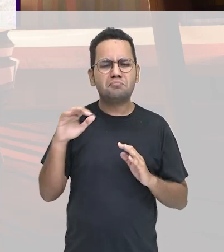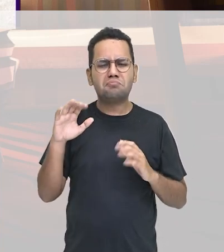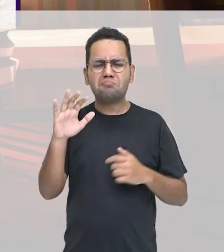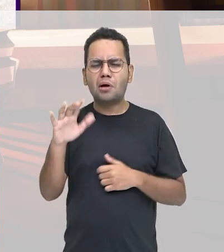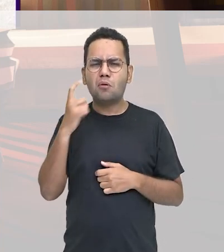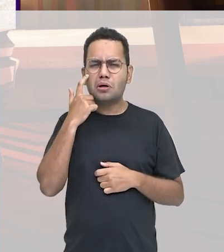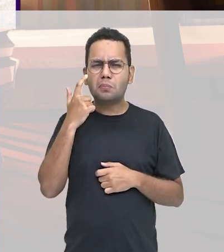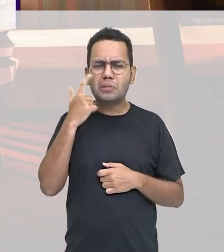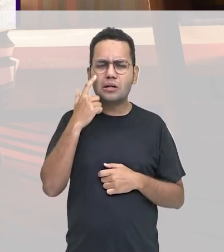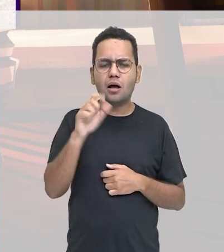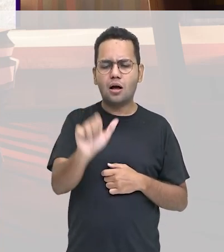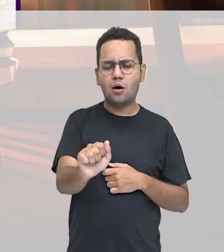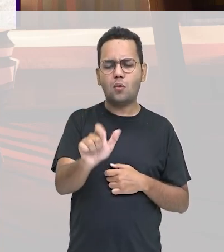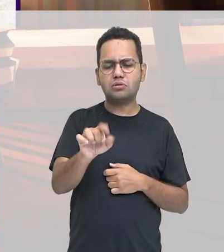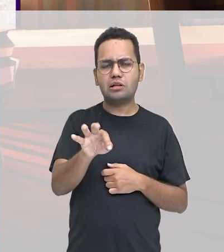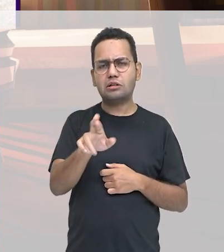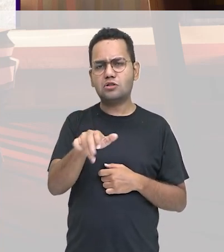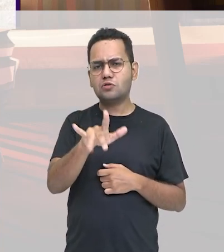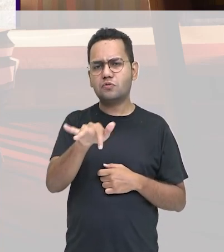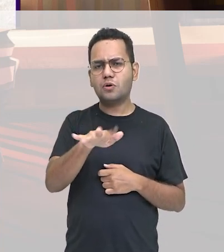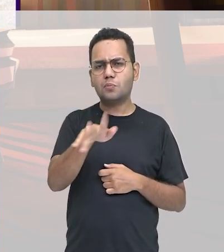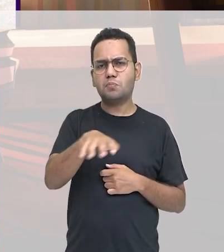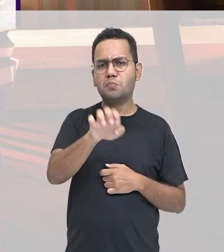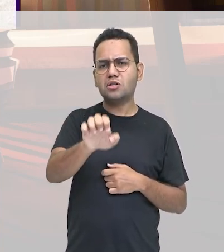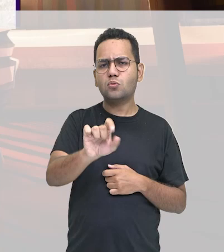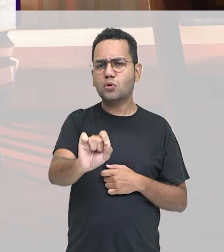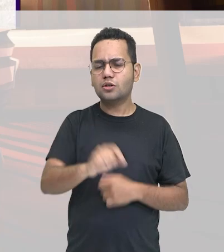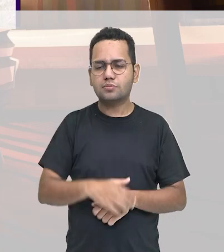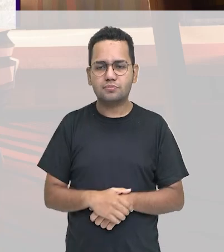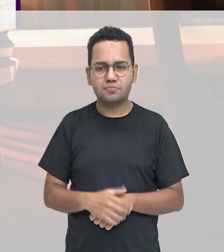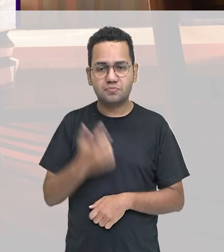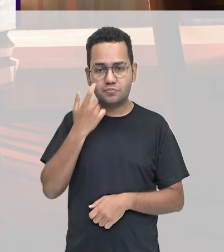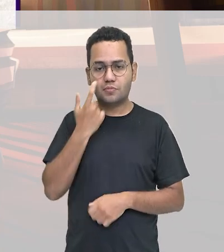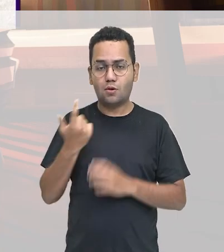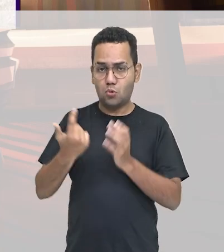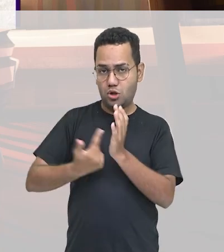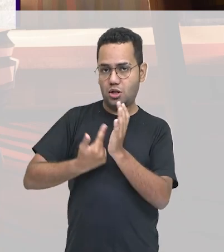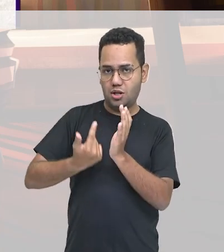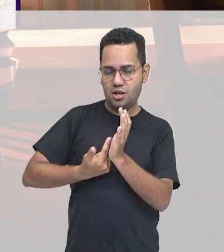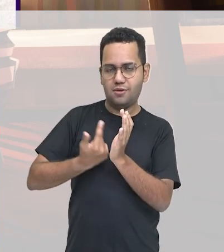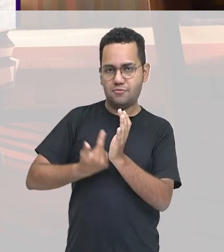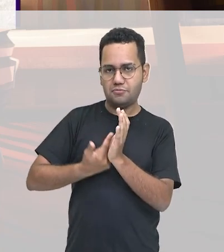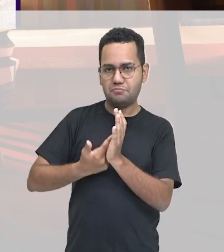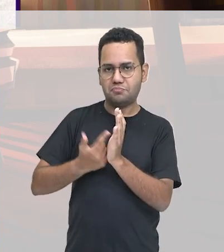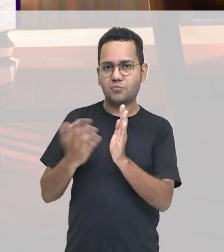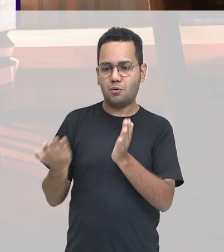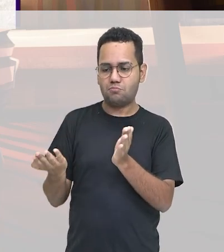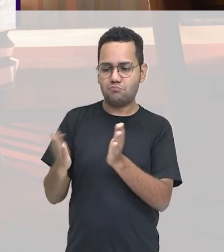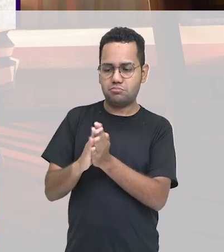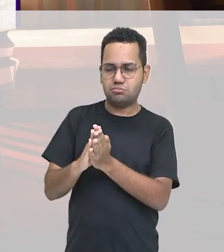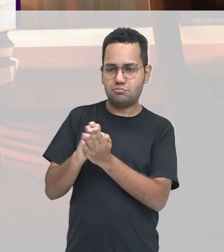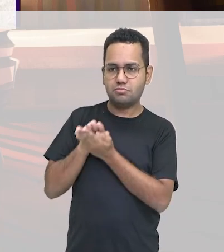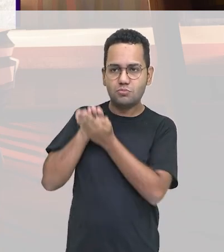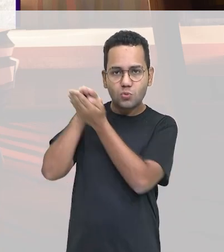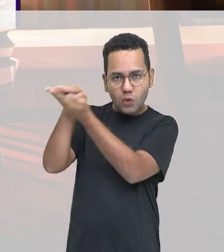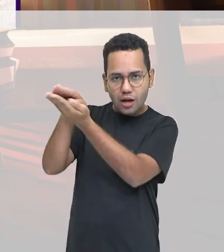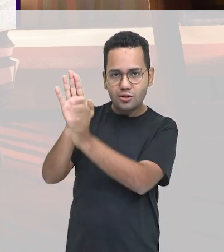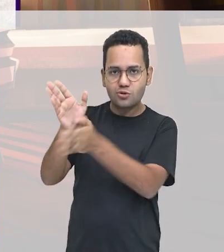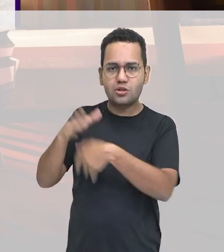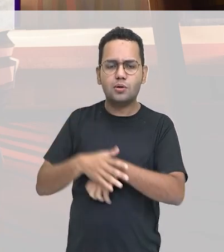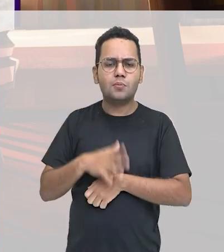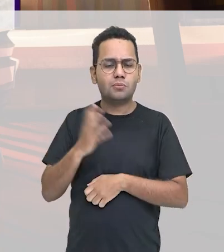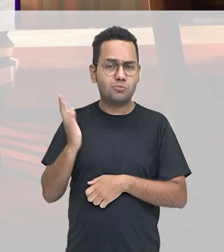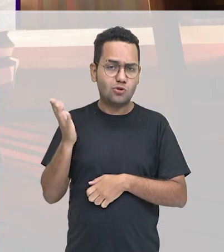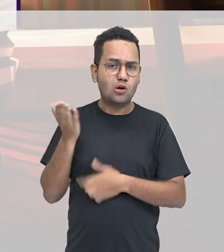alternativamente? Vamos guardar o nosso livro, agora que nós já tivemos esse contato, esse primeiro contato com a